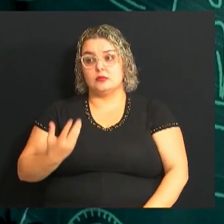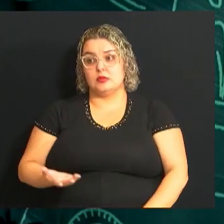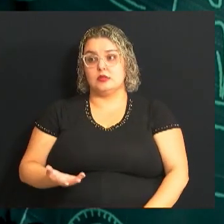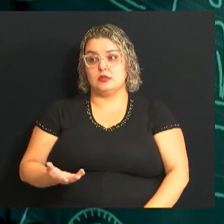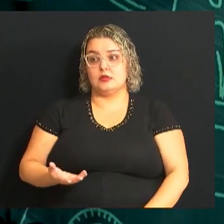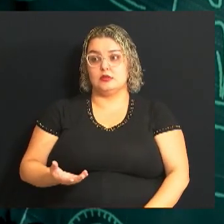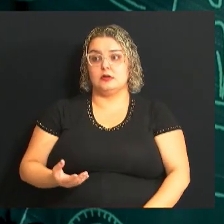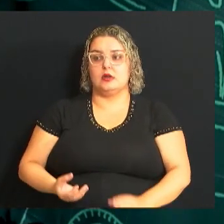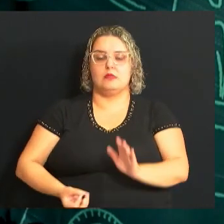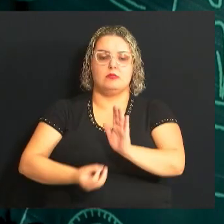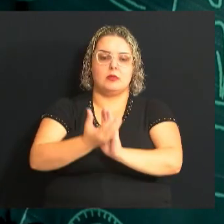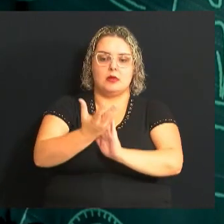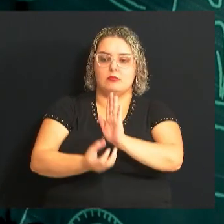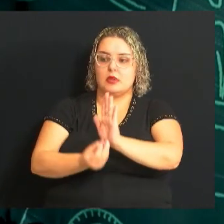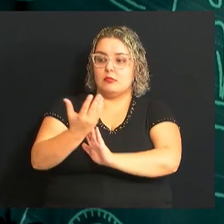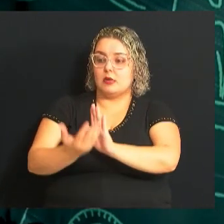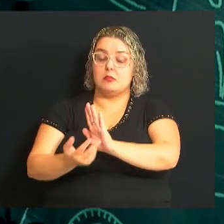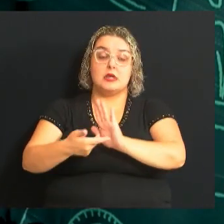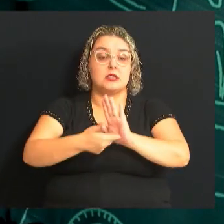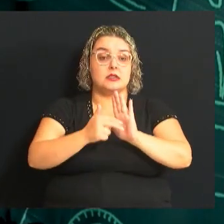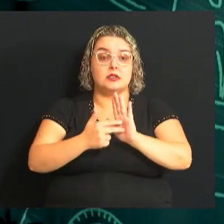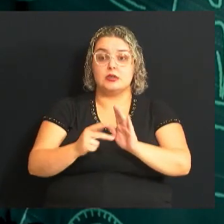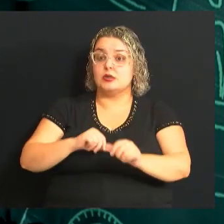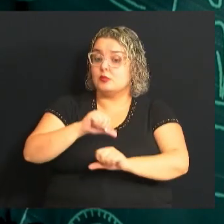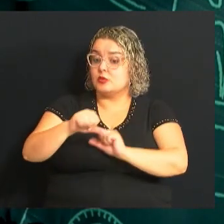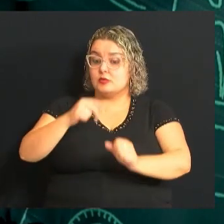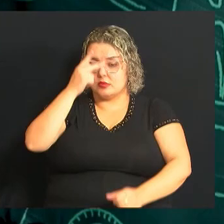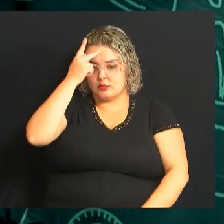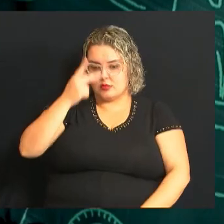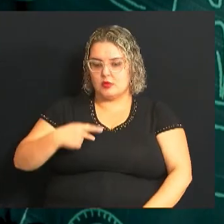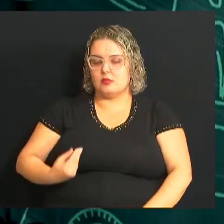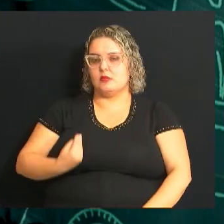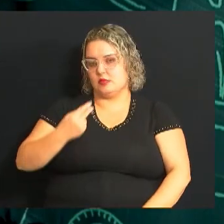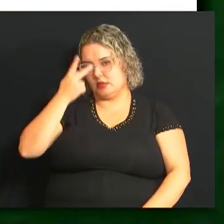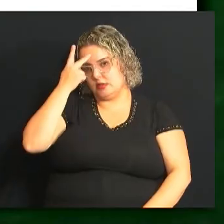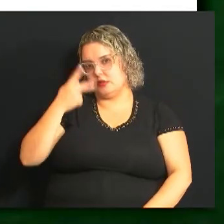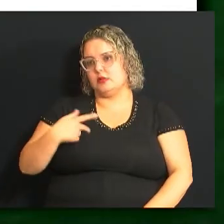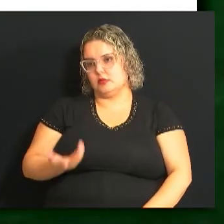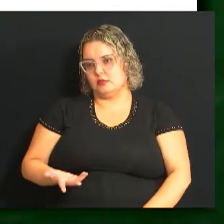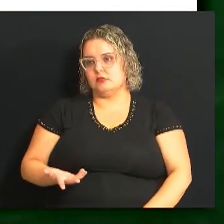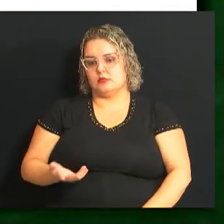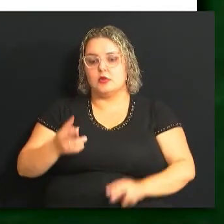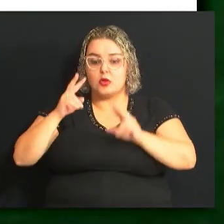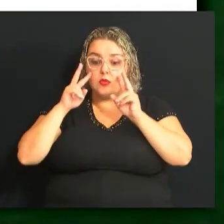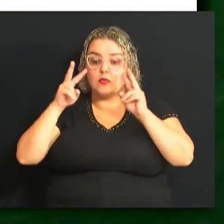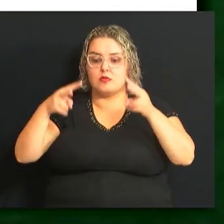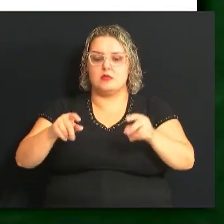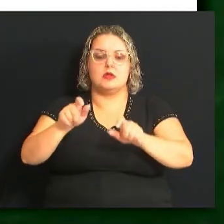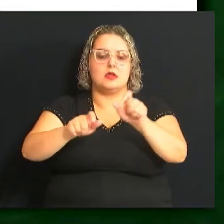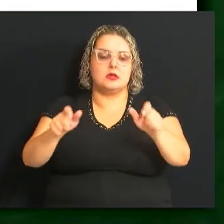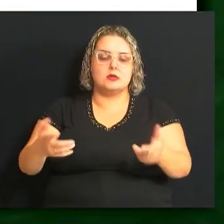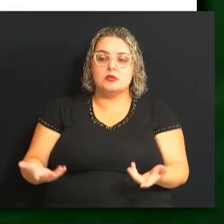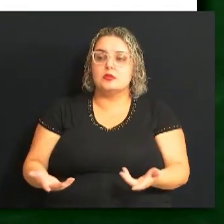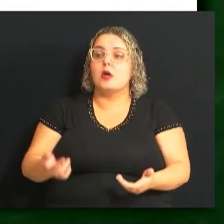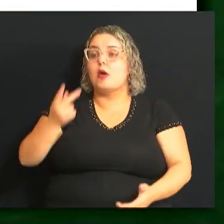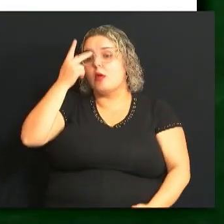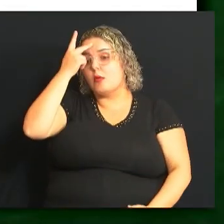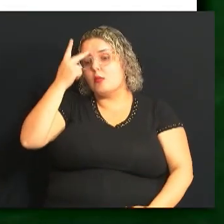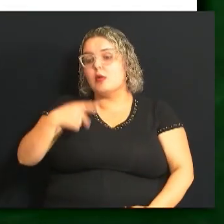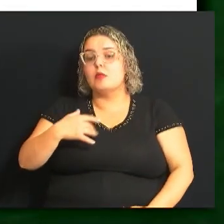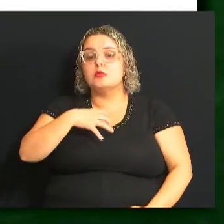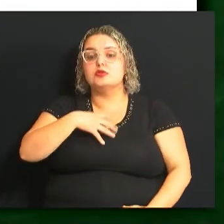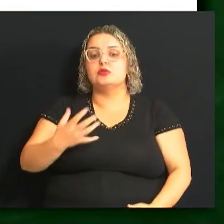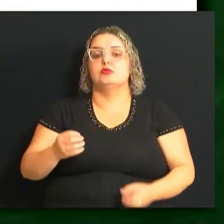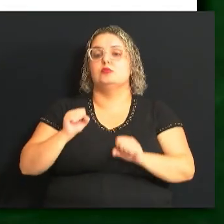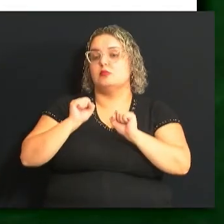criando significações que modificam a própria vida dele, a própria forma como ele vê essas pessoas, a própria forma como ele pode